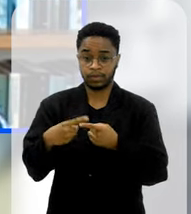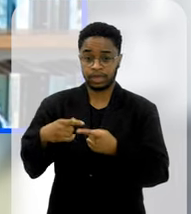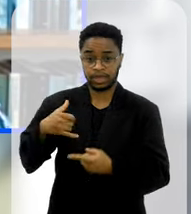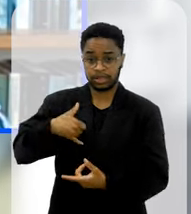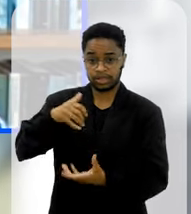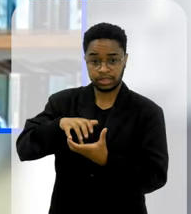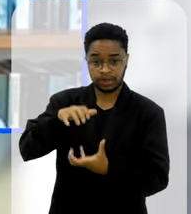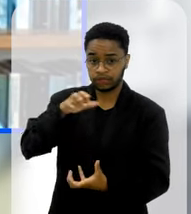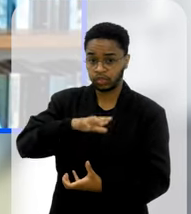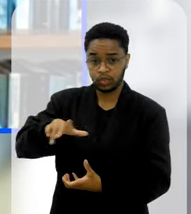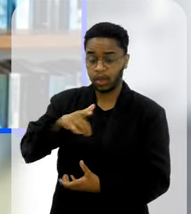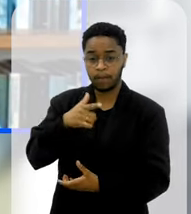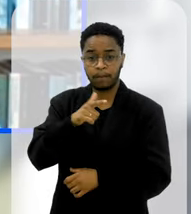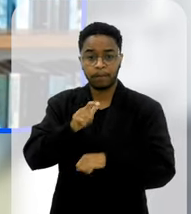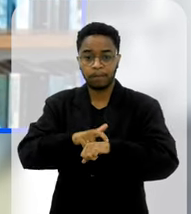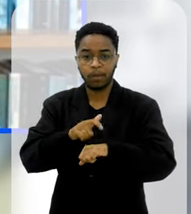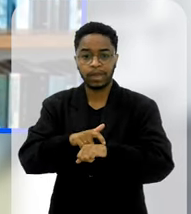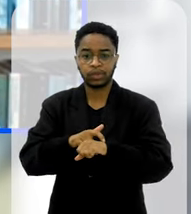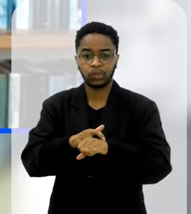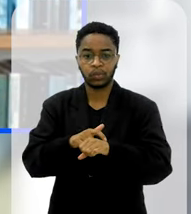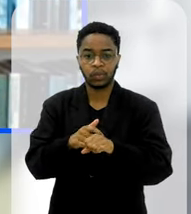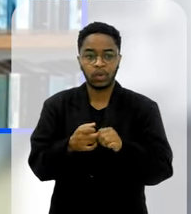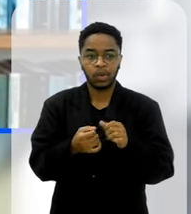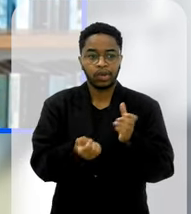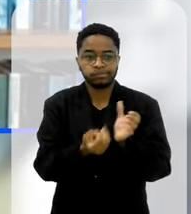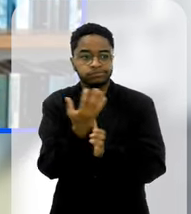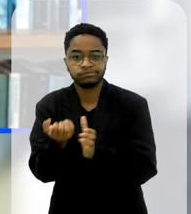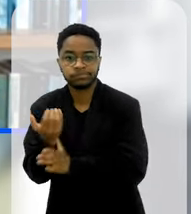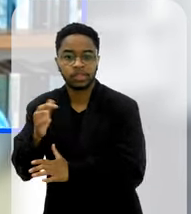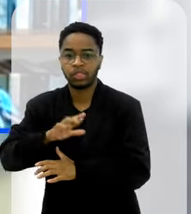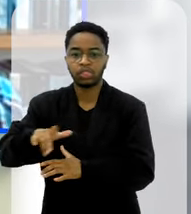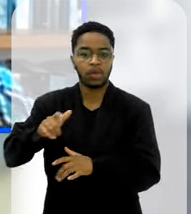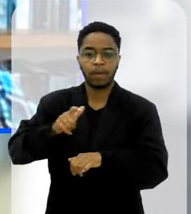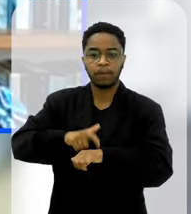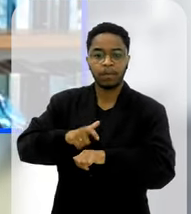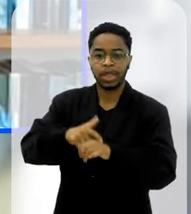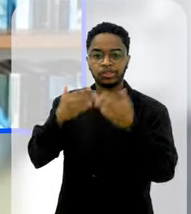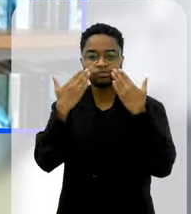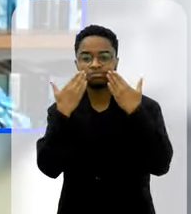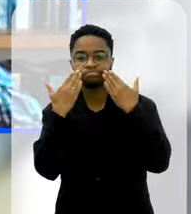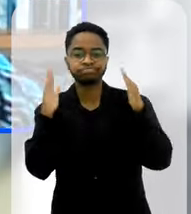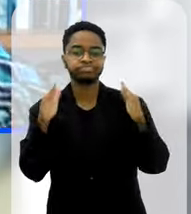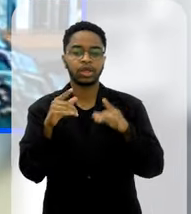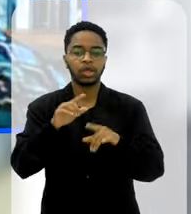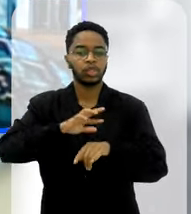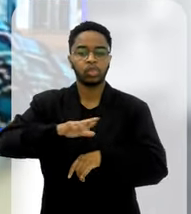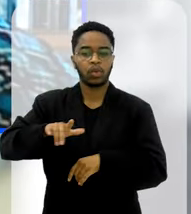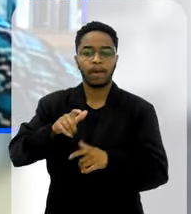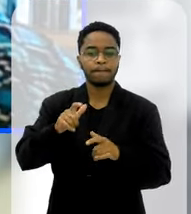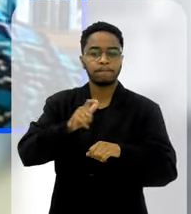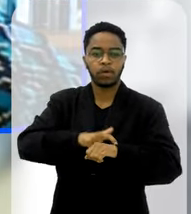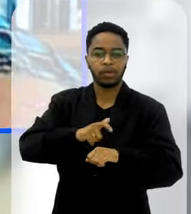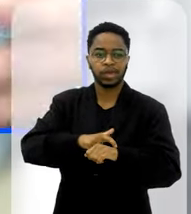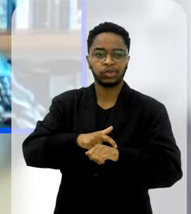Quer dizer, a velhice não é um momento de produtivismo, não é um momento de espetáculo, não é um